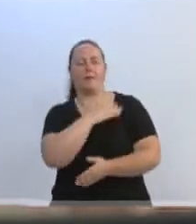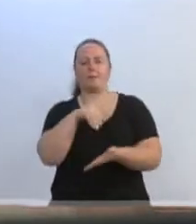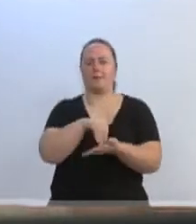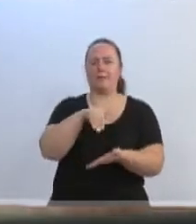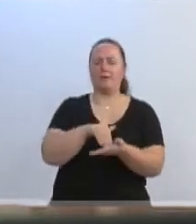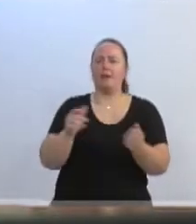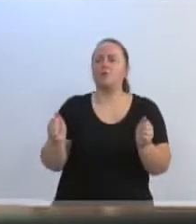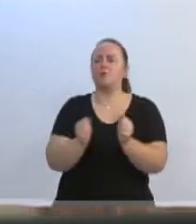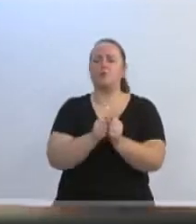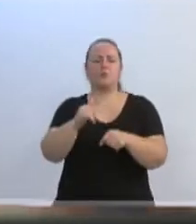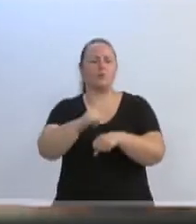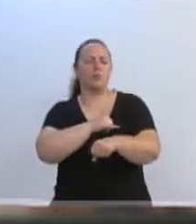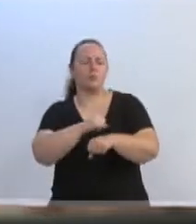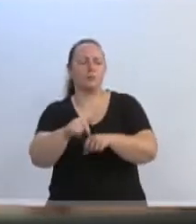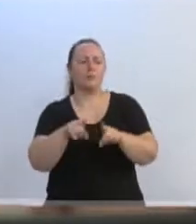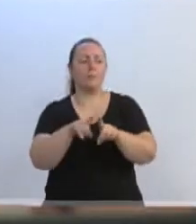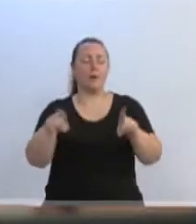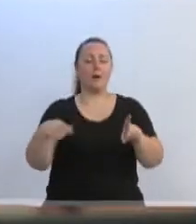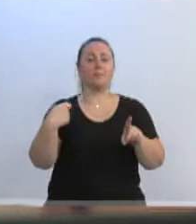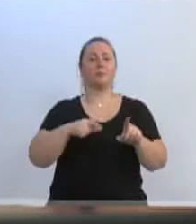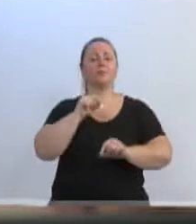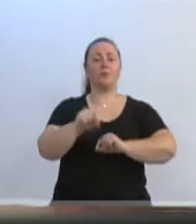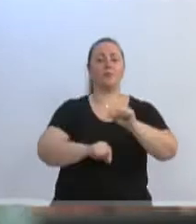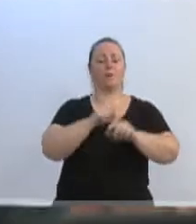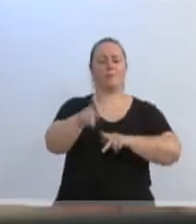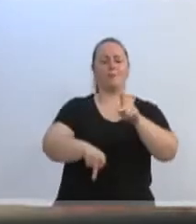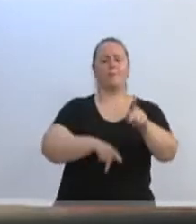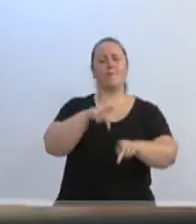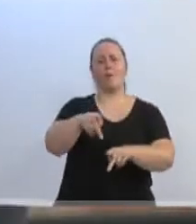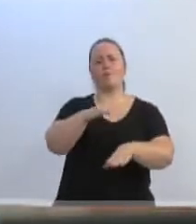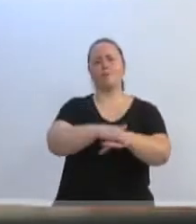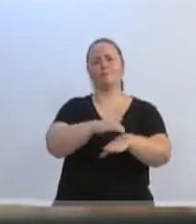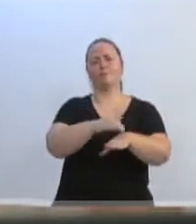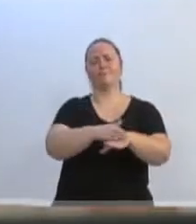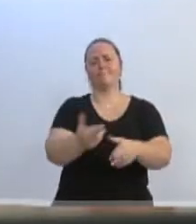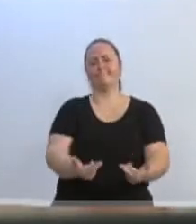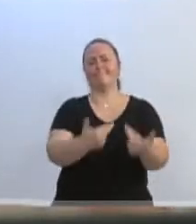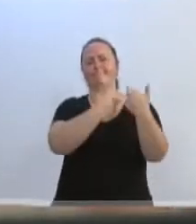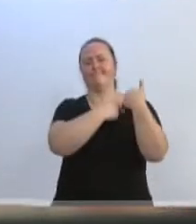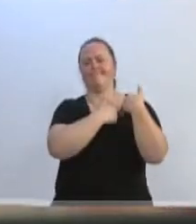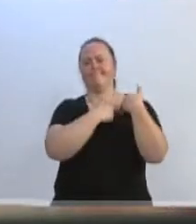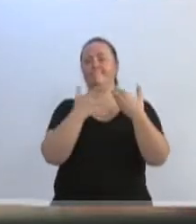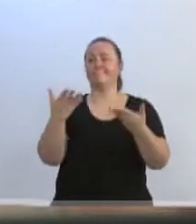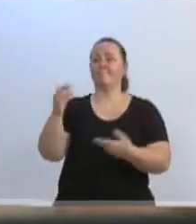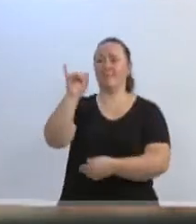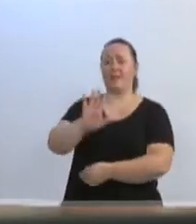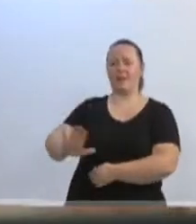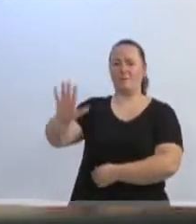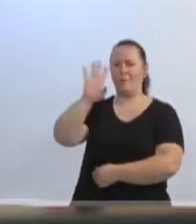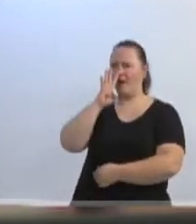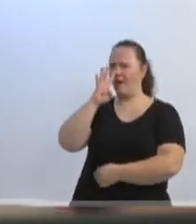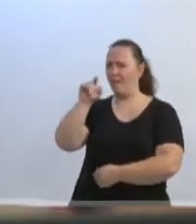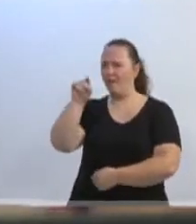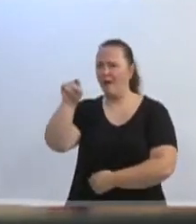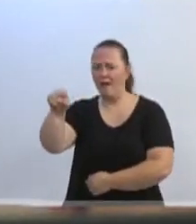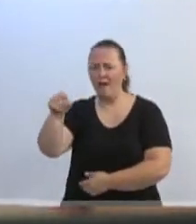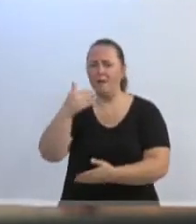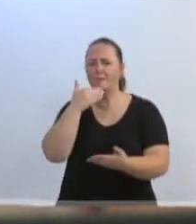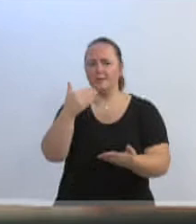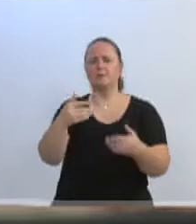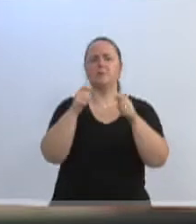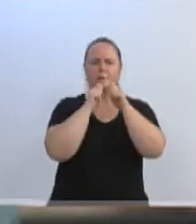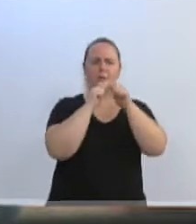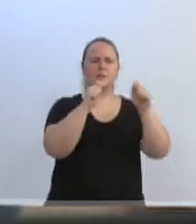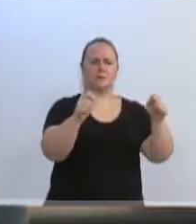medidas, mas é necessário que a população faça a sua parte. Então, quando a gente tem imagens como essa que você colocou, inclusive estava pedindo para a assessoria